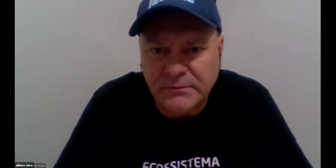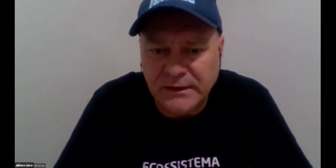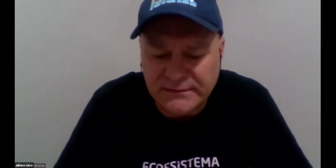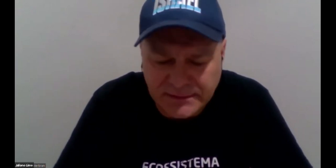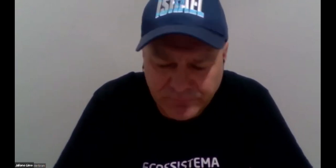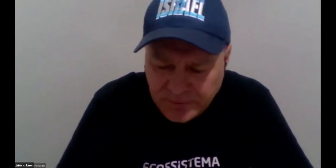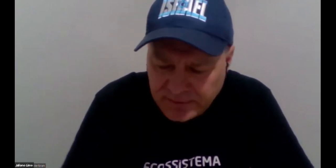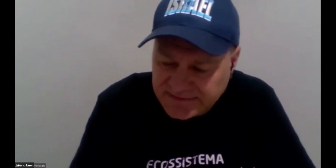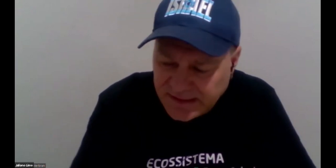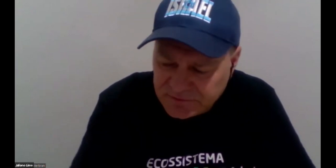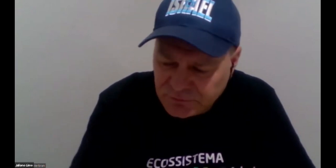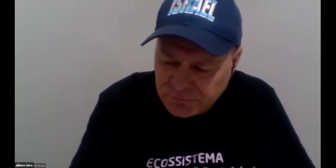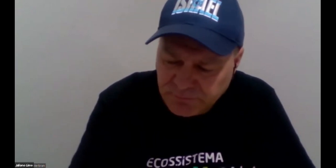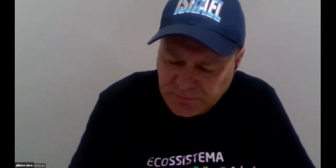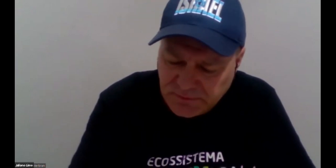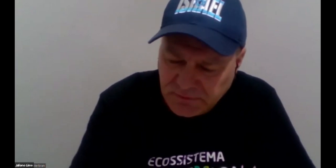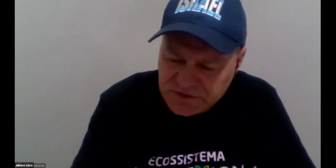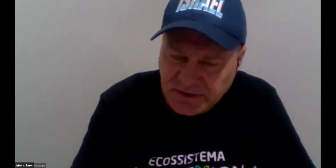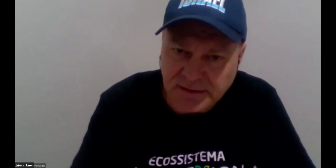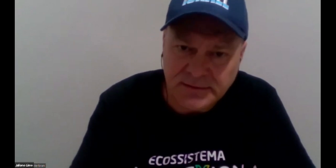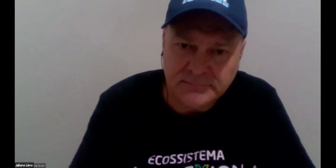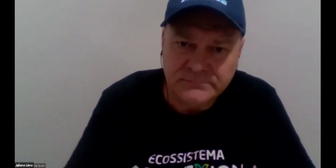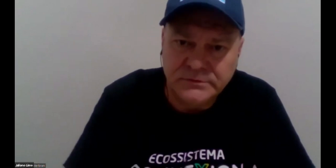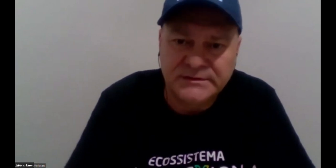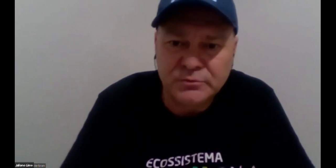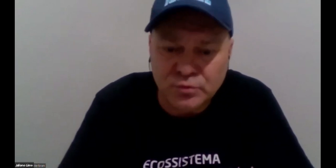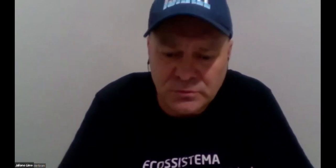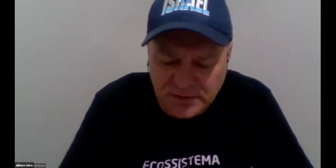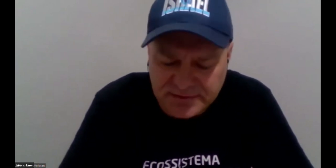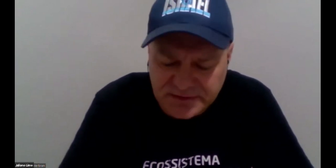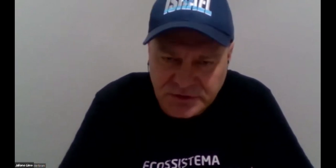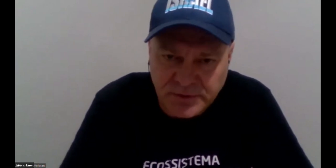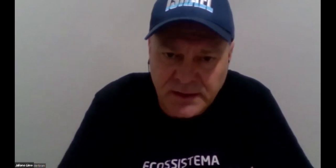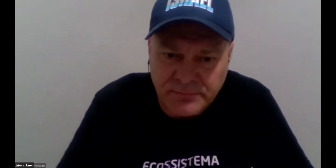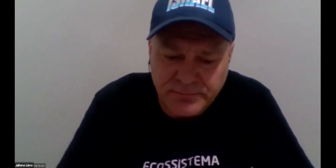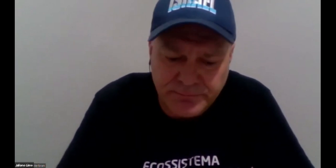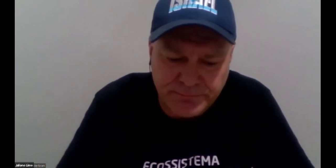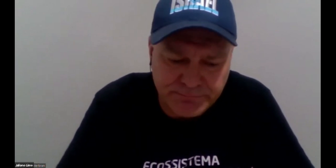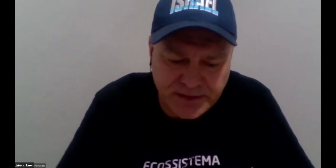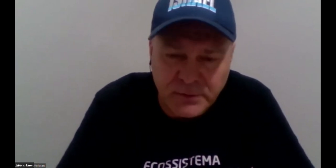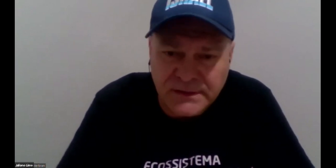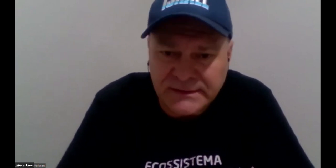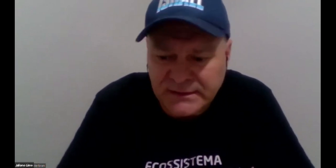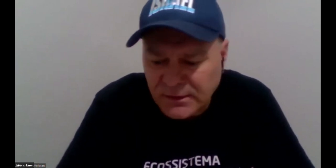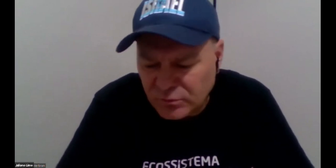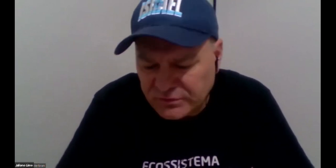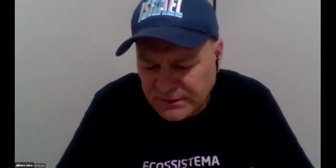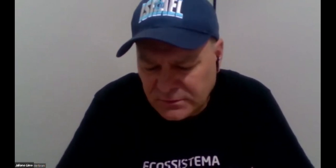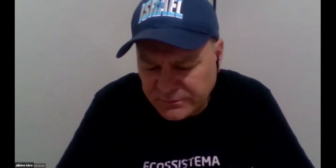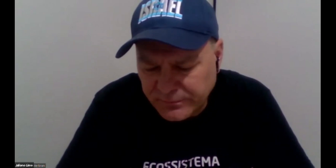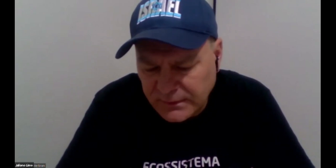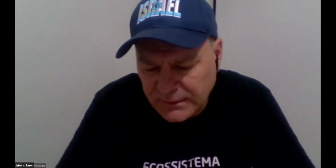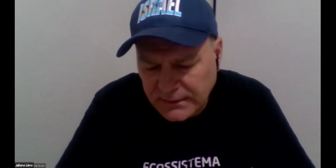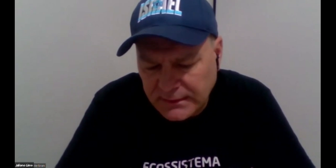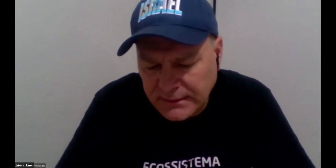bem extremamente escasso. Então, eu acho que nós temos tudo na nossa região para realmente daqui a